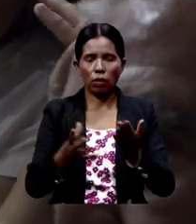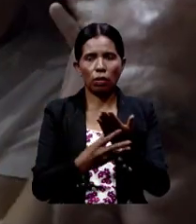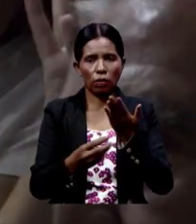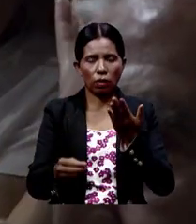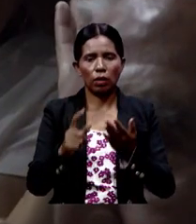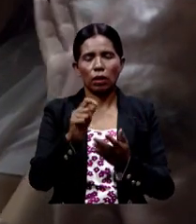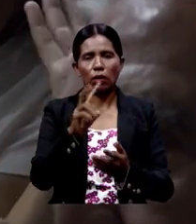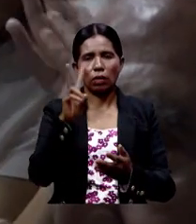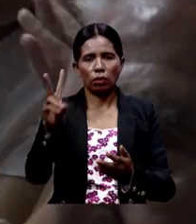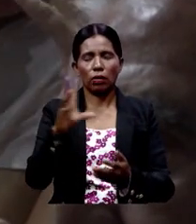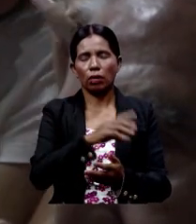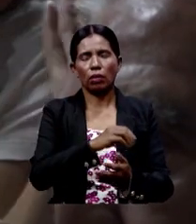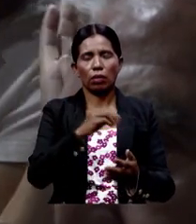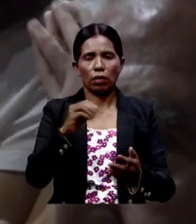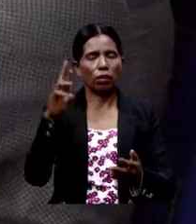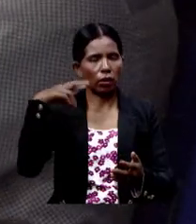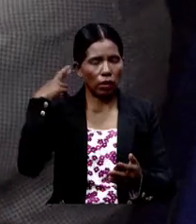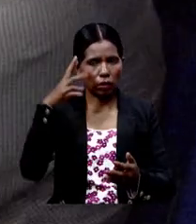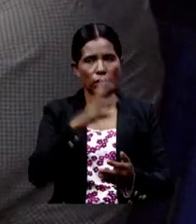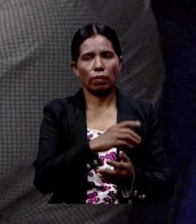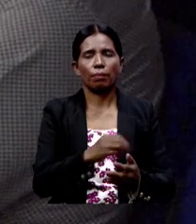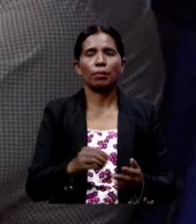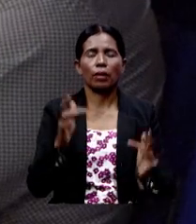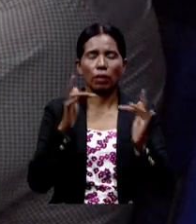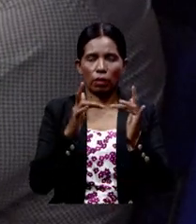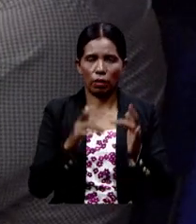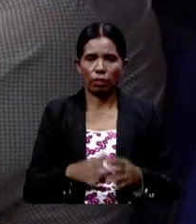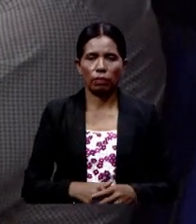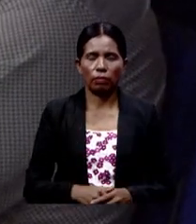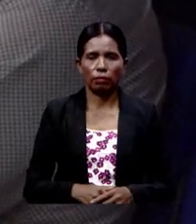televisão, rádio, no plataforma online. Rohim Adia Lamberto da Silva, Ziemen.